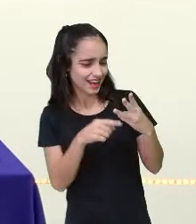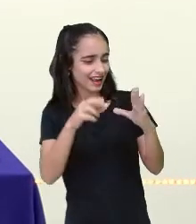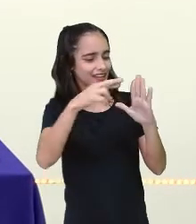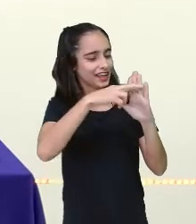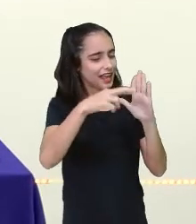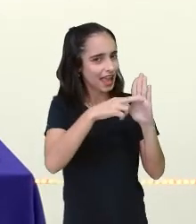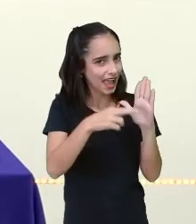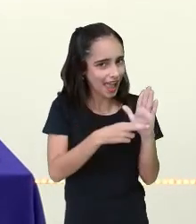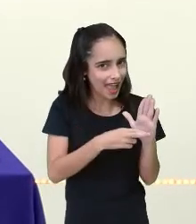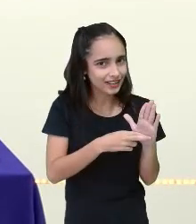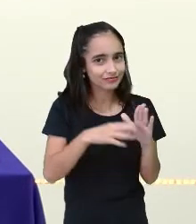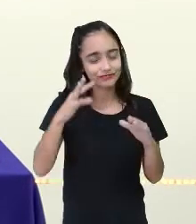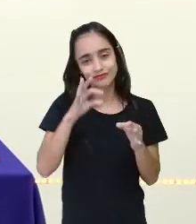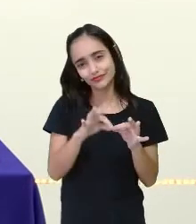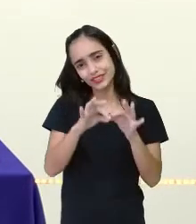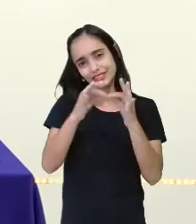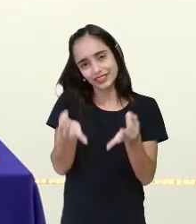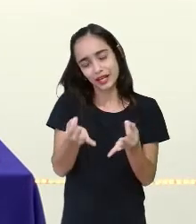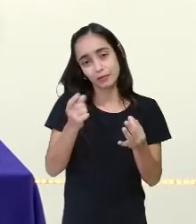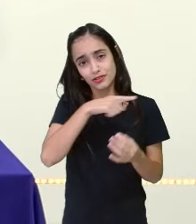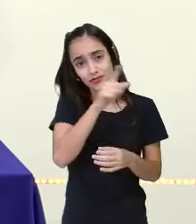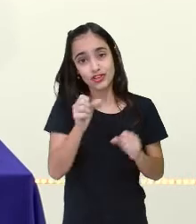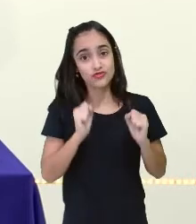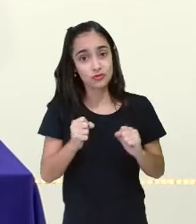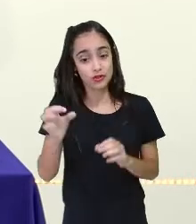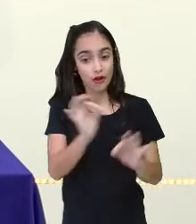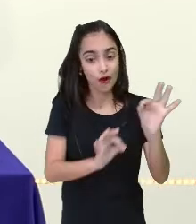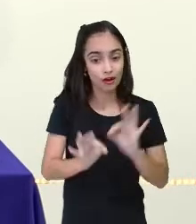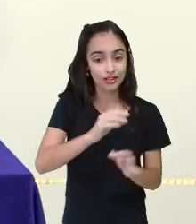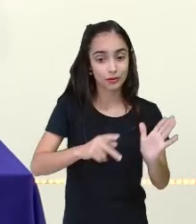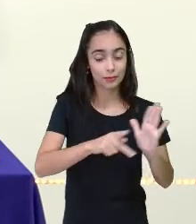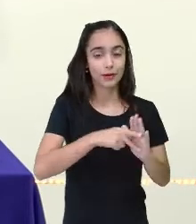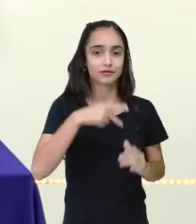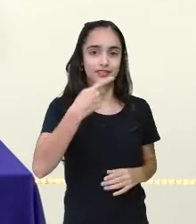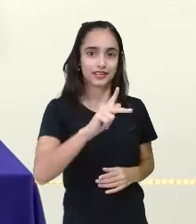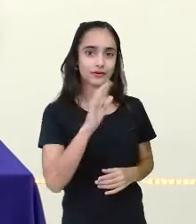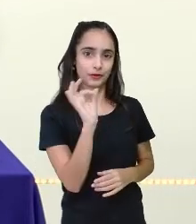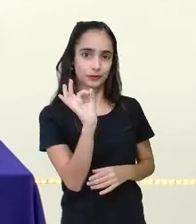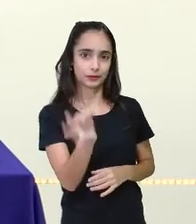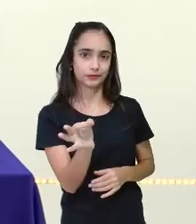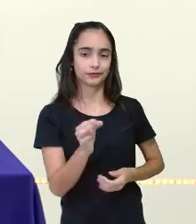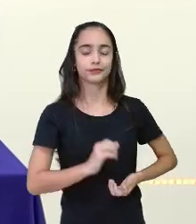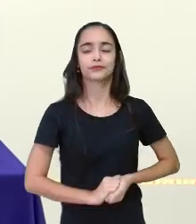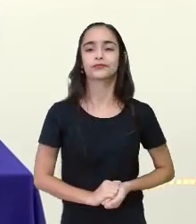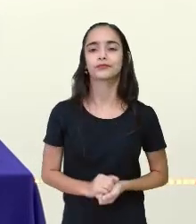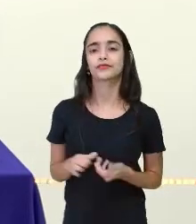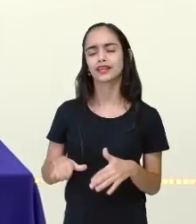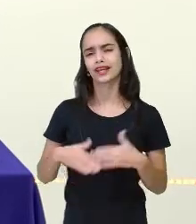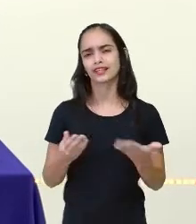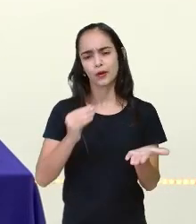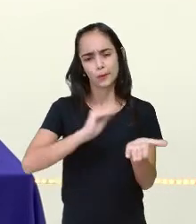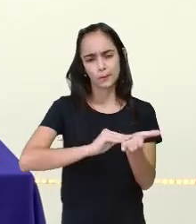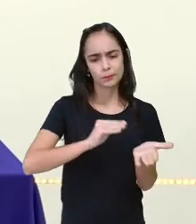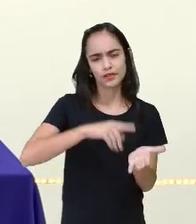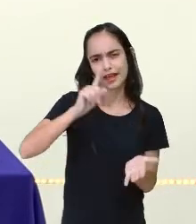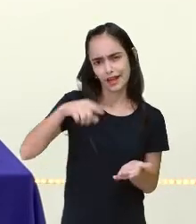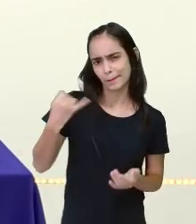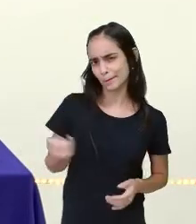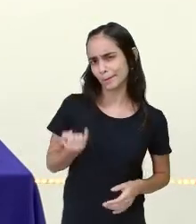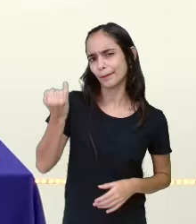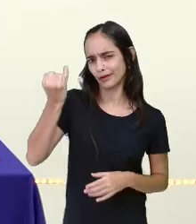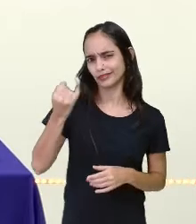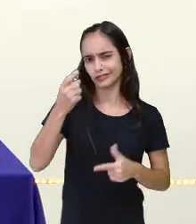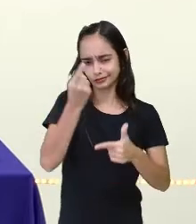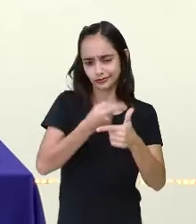aí montar o jogo de trilha de vocês, tá certo? O resto vai ser importante nas divisões, para a gente poder caminhar na